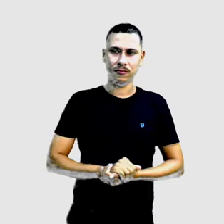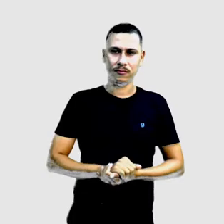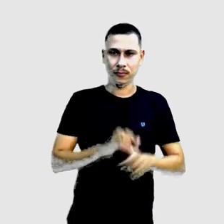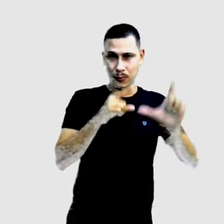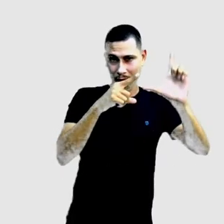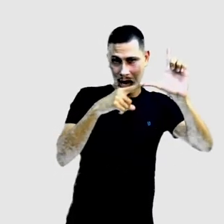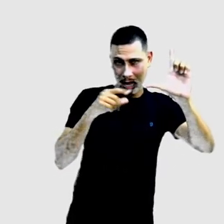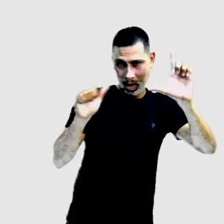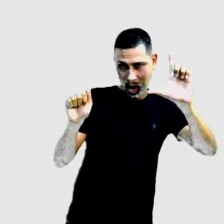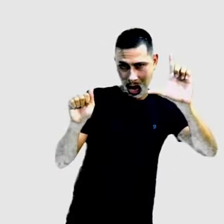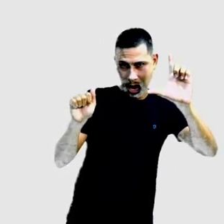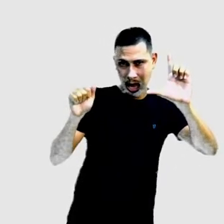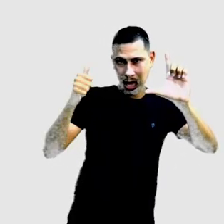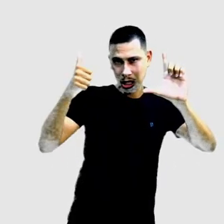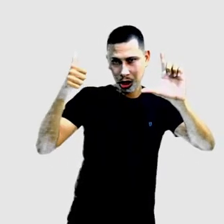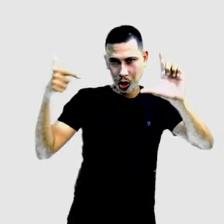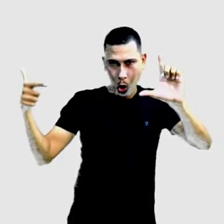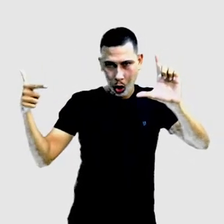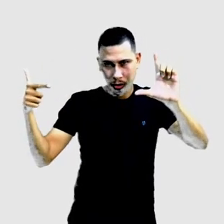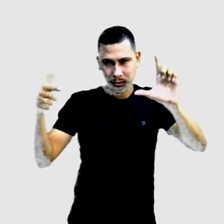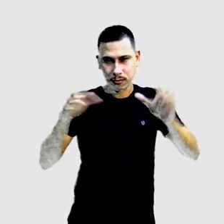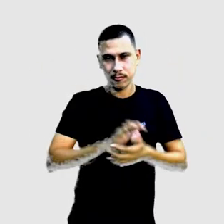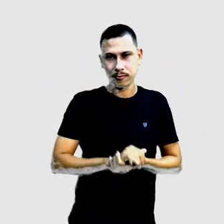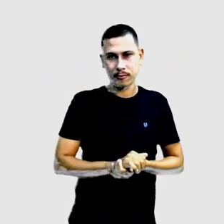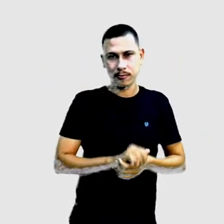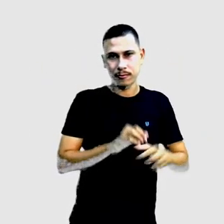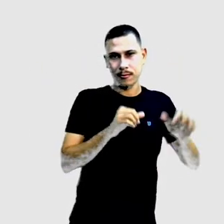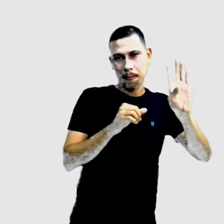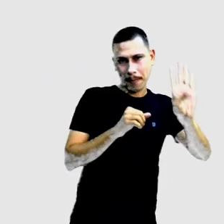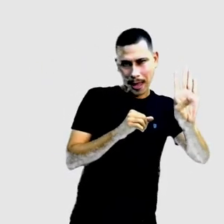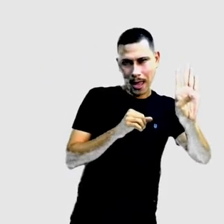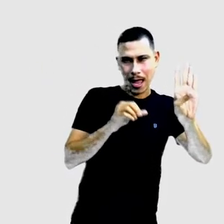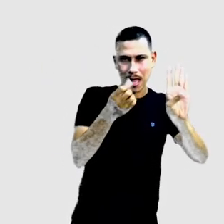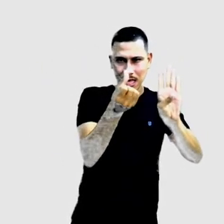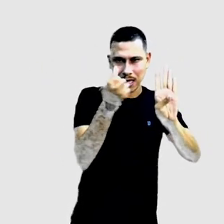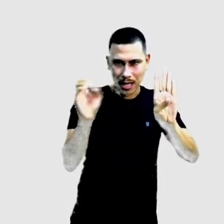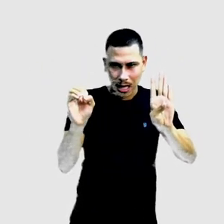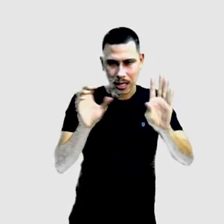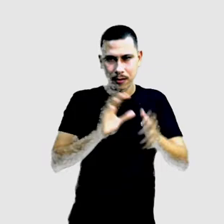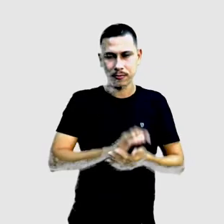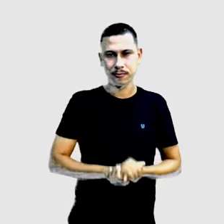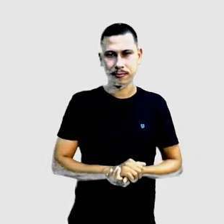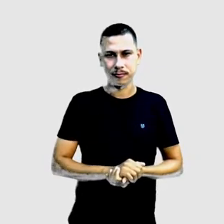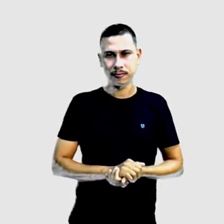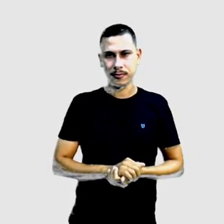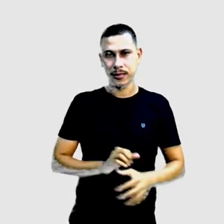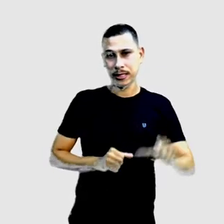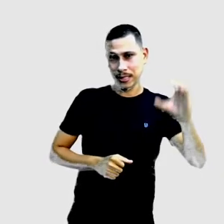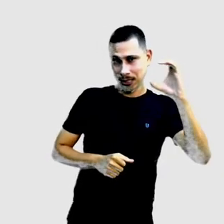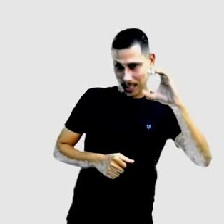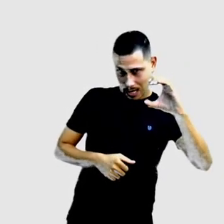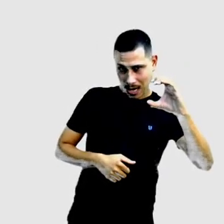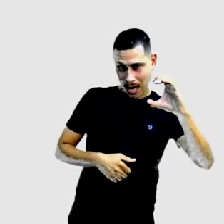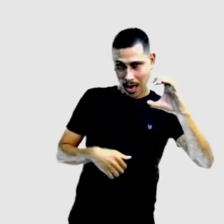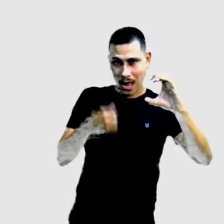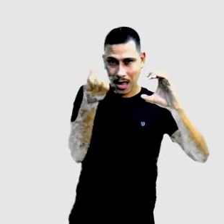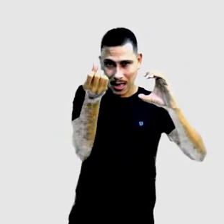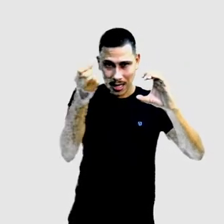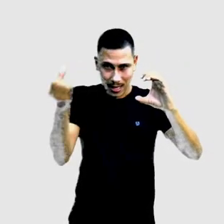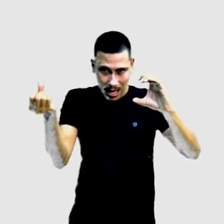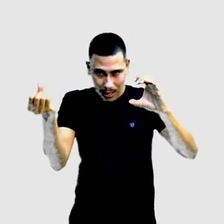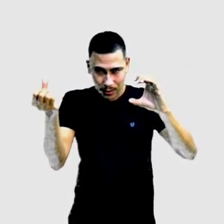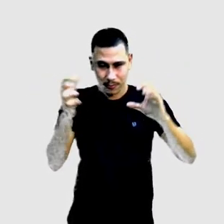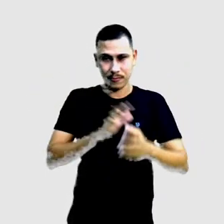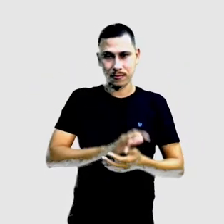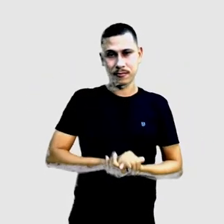Letra A, 12. Letra B, 60. Letra C,